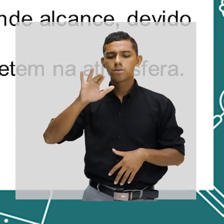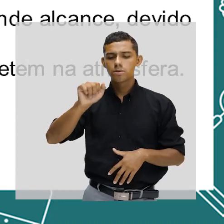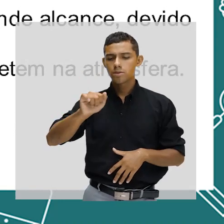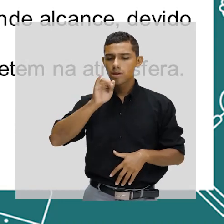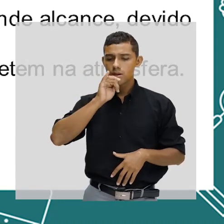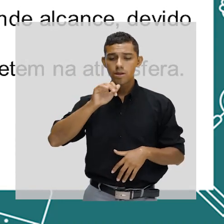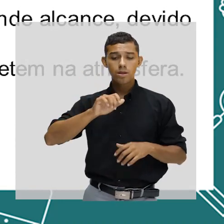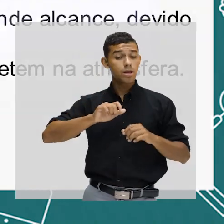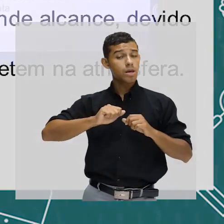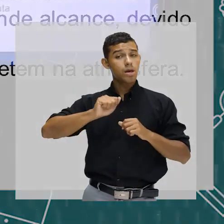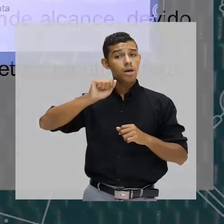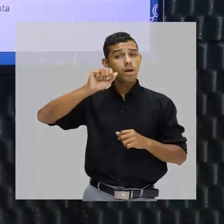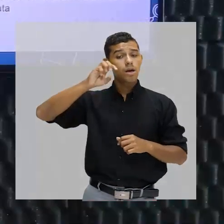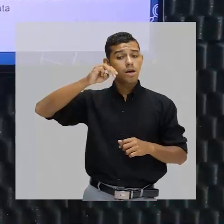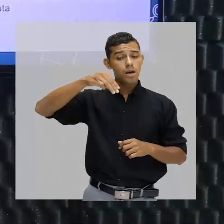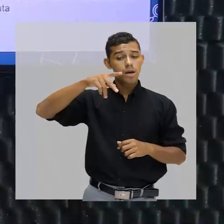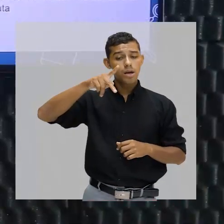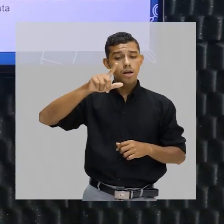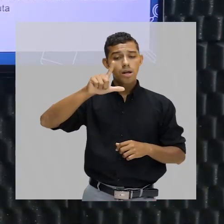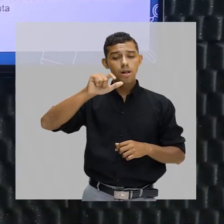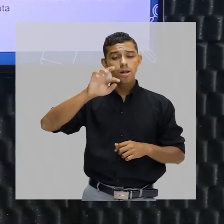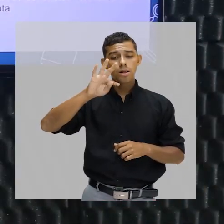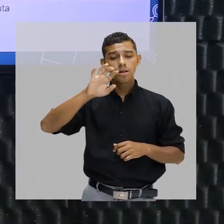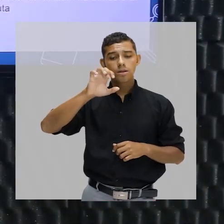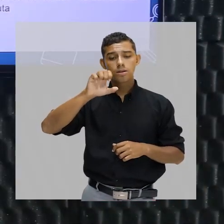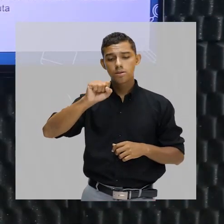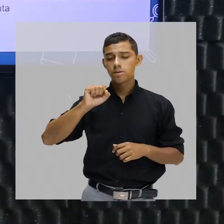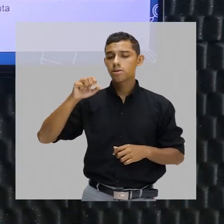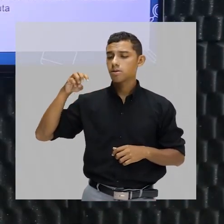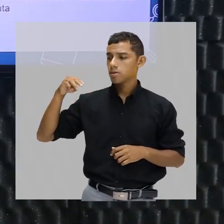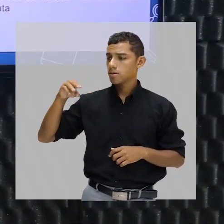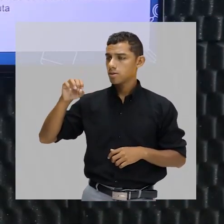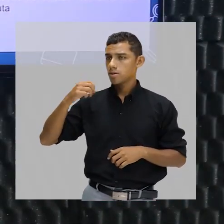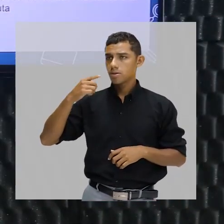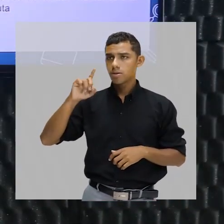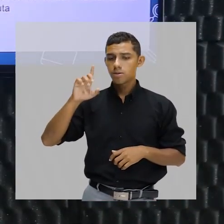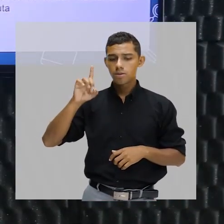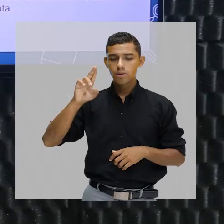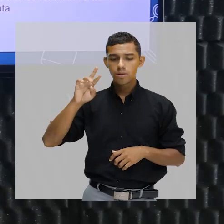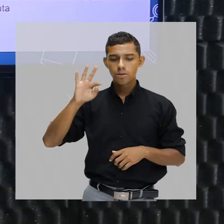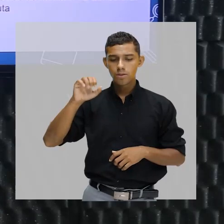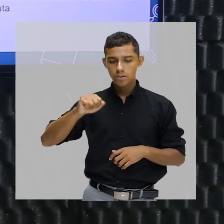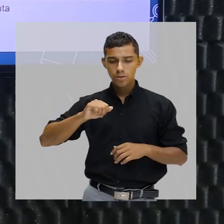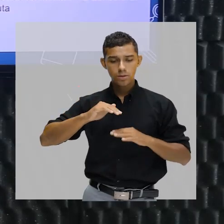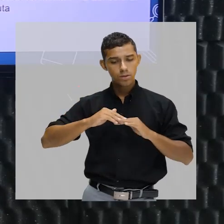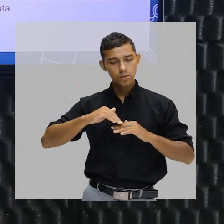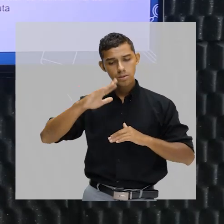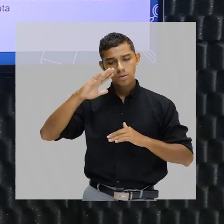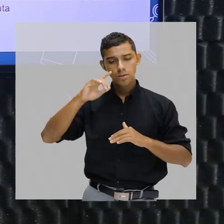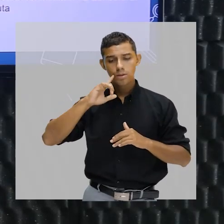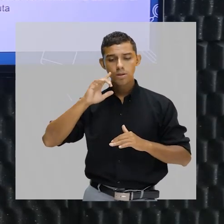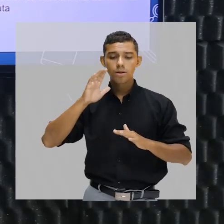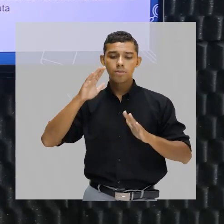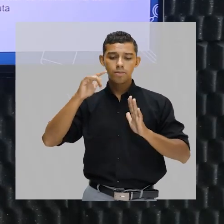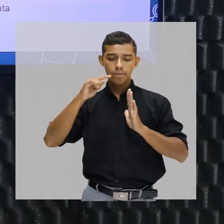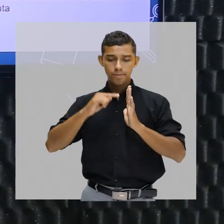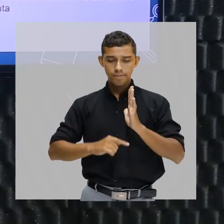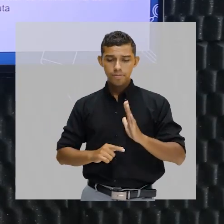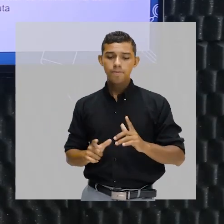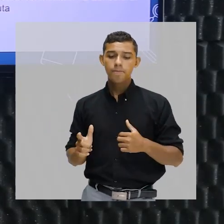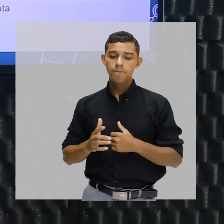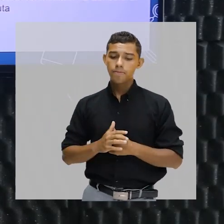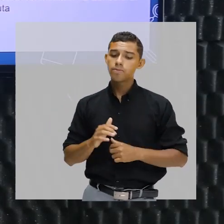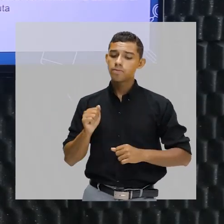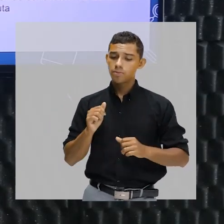significa amplitude modulada. Amplitude é o tamanho da onda, né? Para cima e para baixo. Tá ok? Então, se eu estou modulando, eu